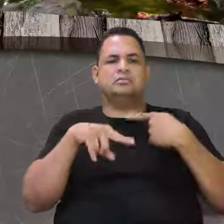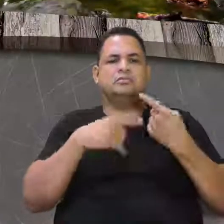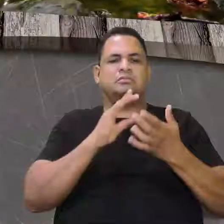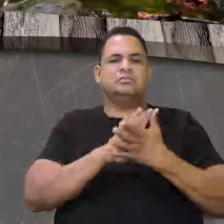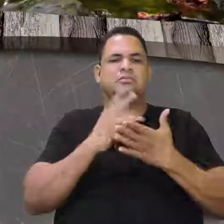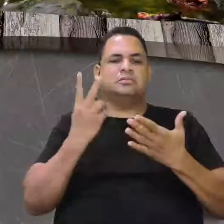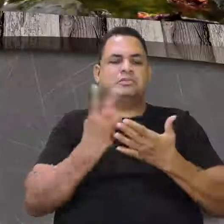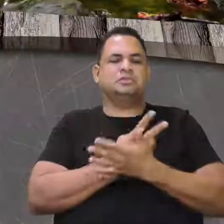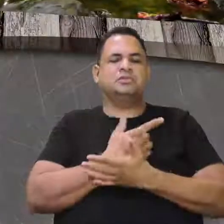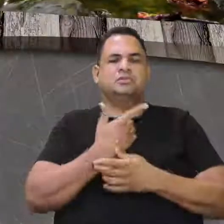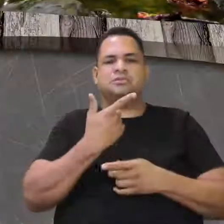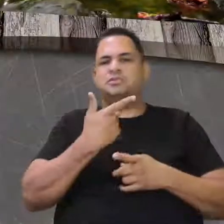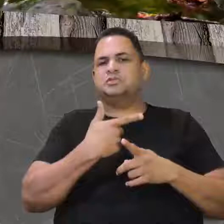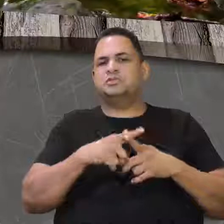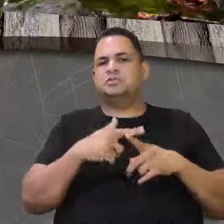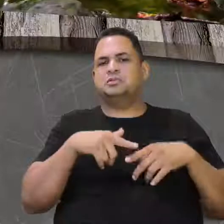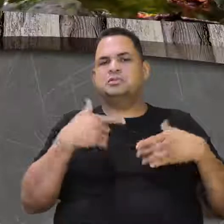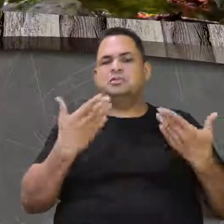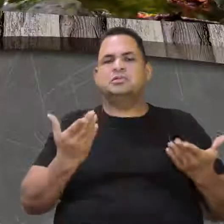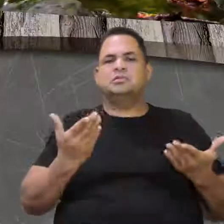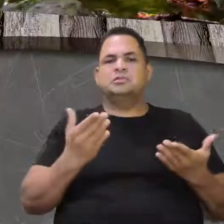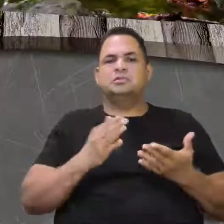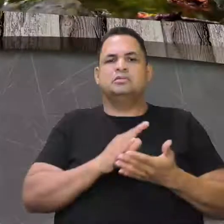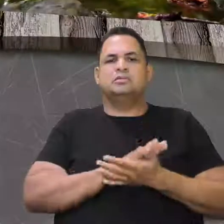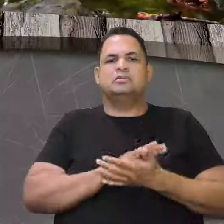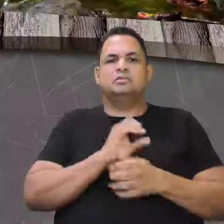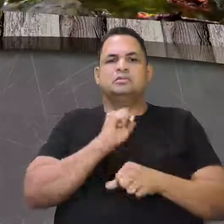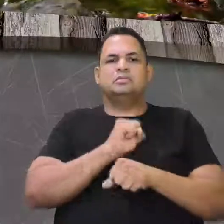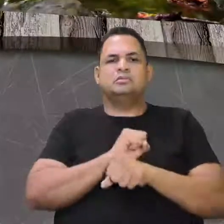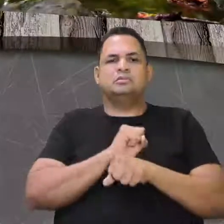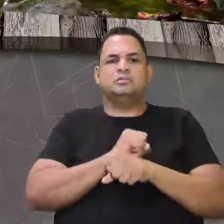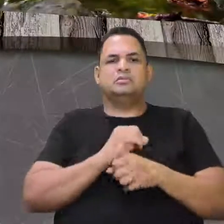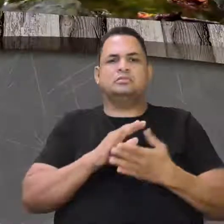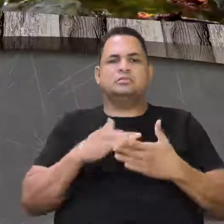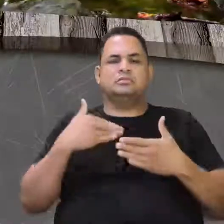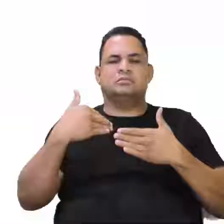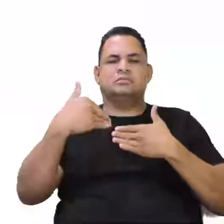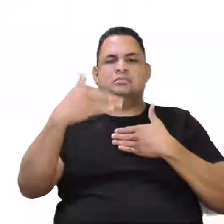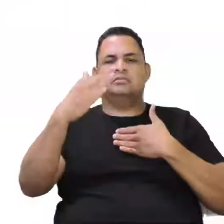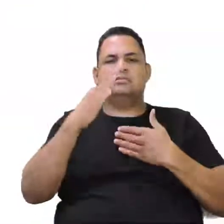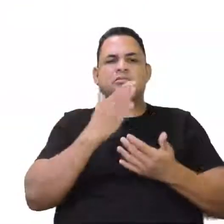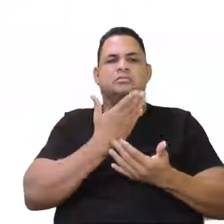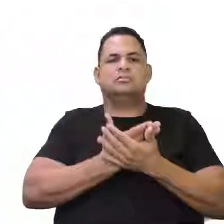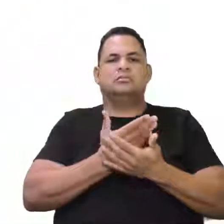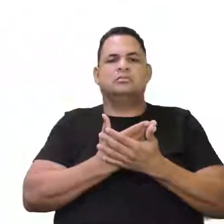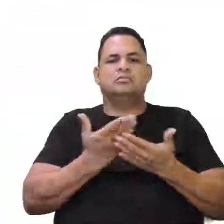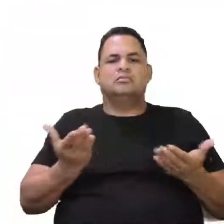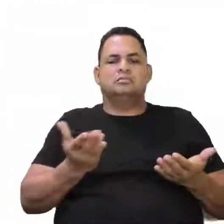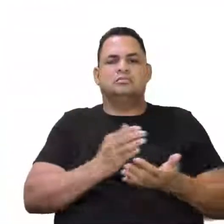algumas outras situações. Gente, vou parar de falar disso. Vamos embora para a aula.